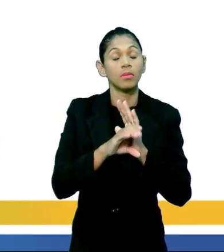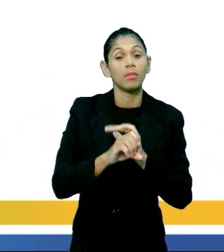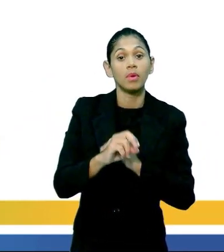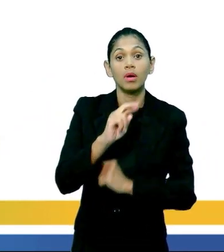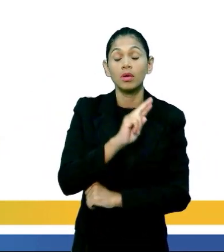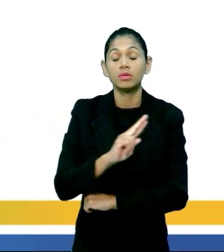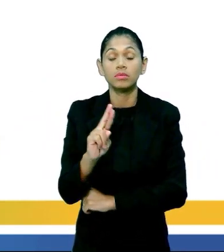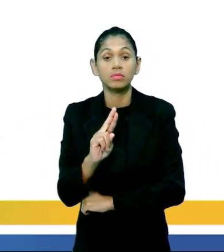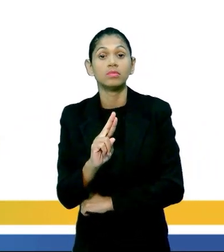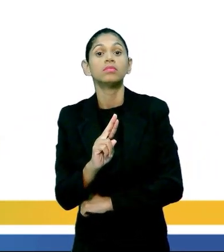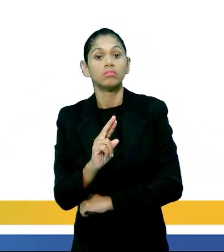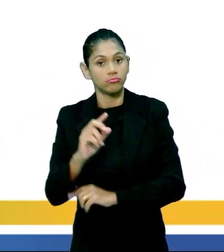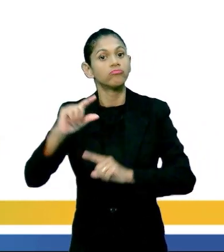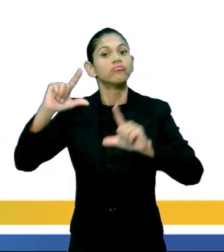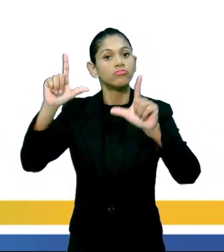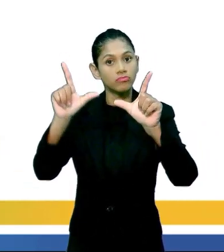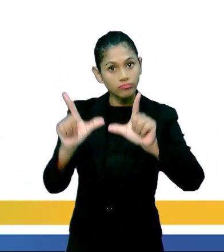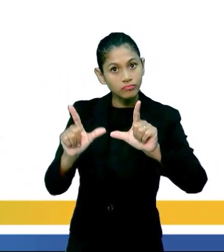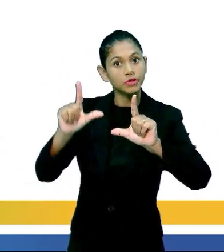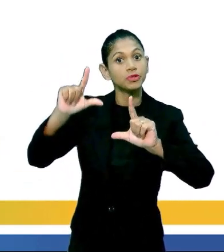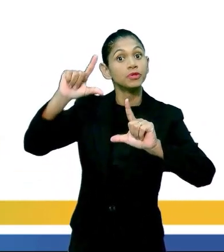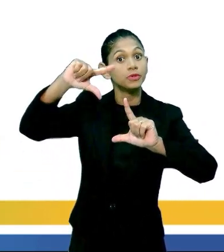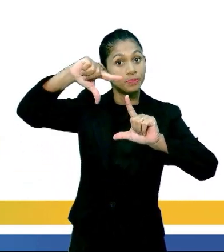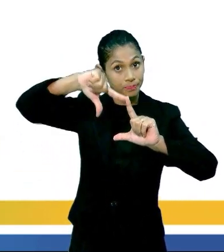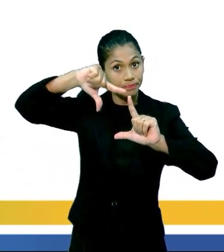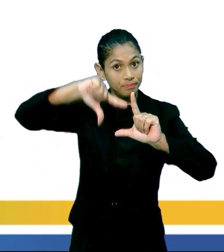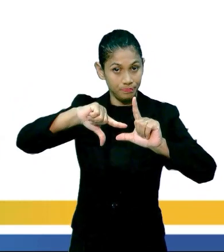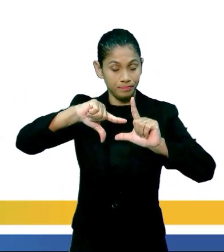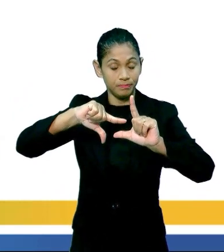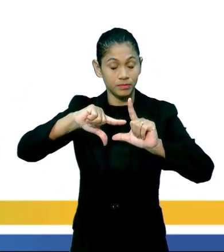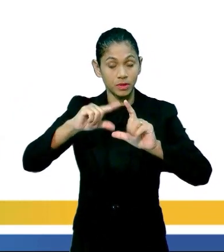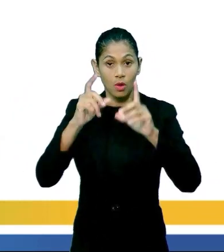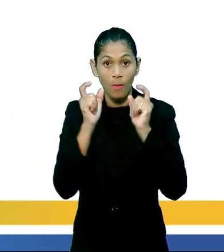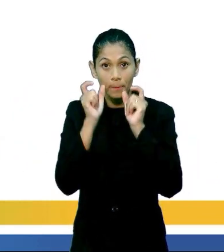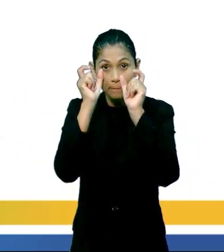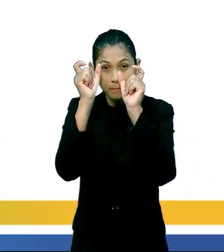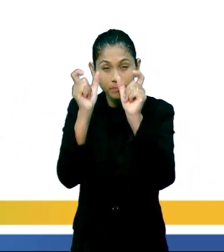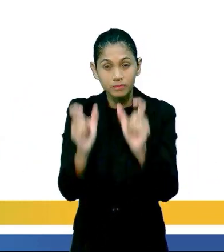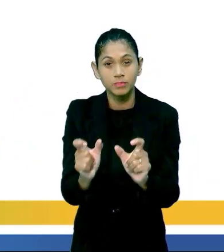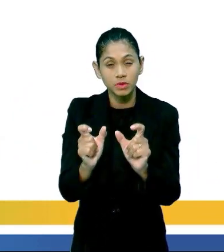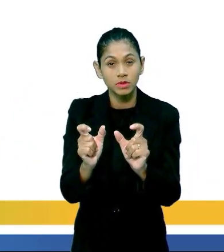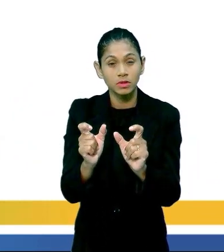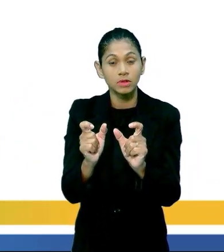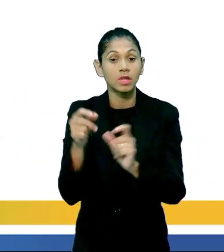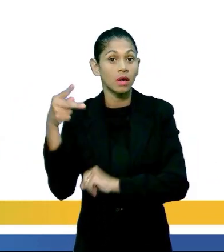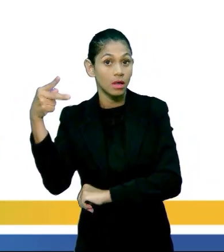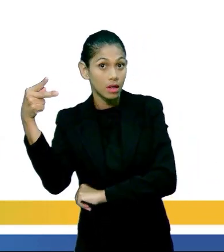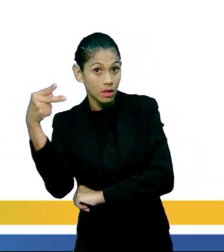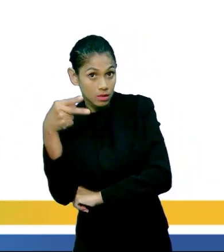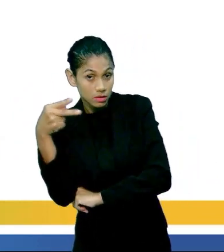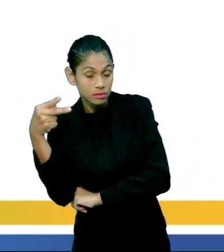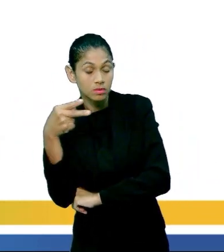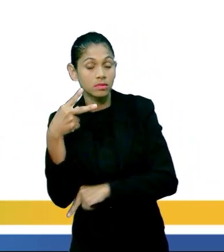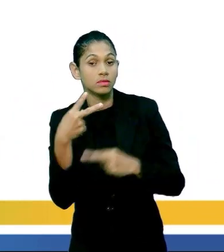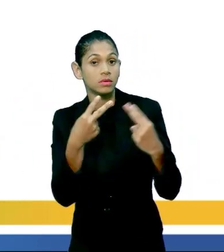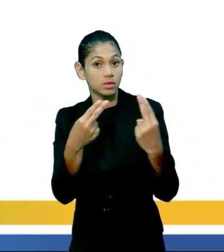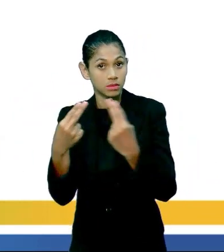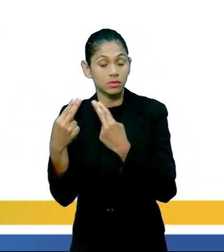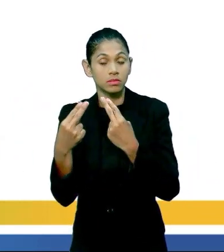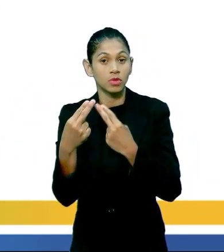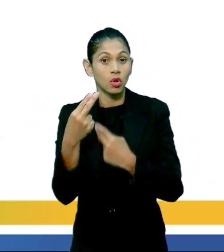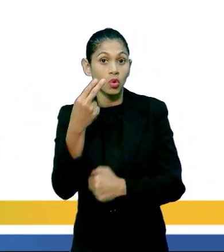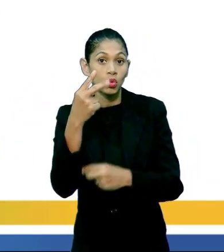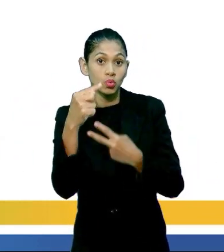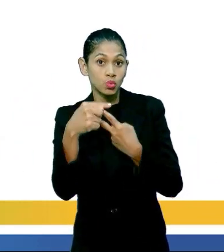proporção. Portanto, tem-se uma proporção quando é observada a igualdade entre duas ou mais